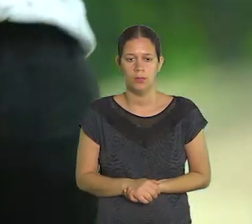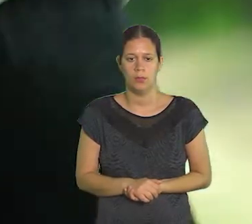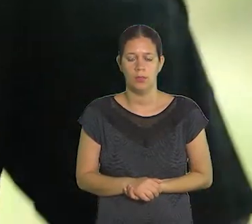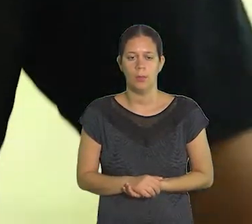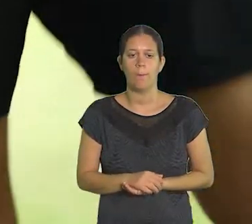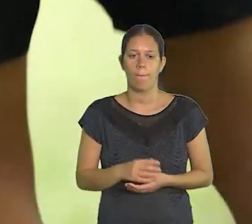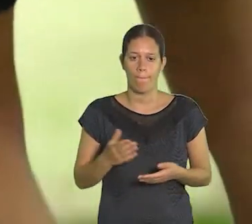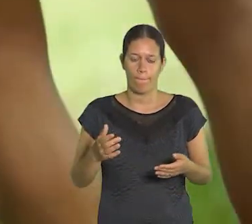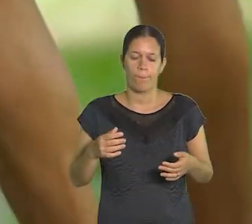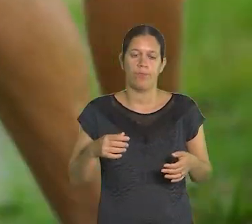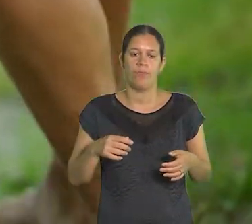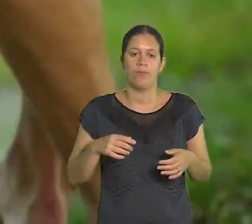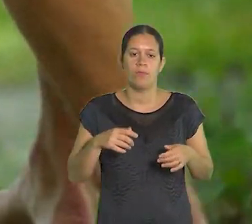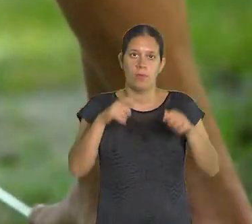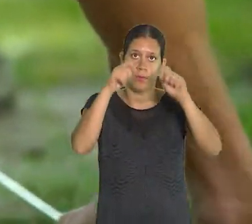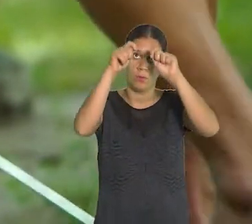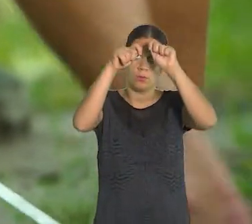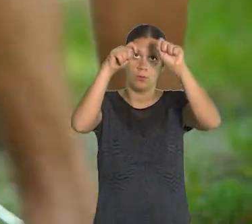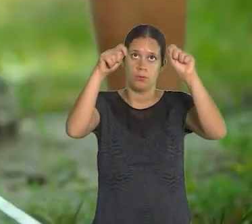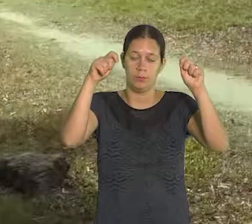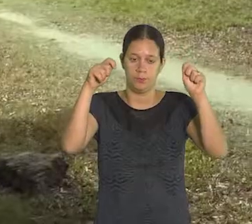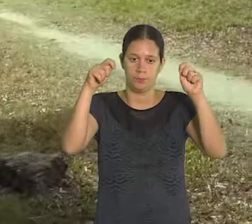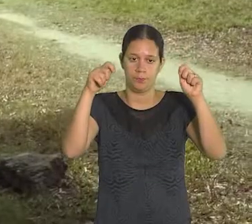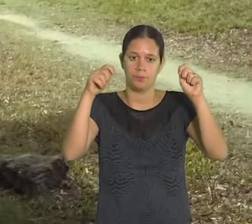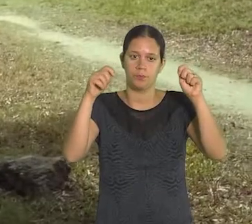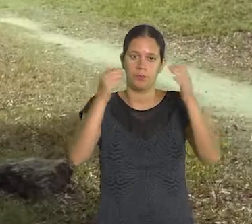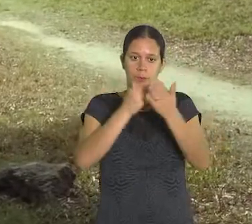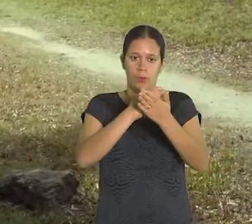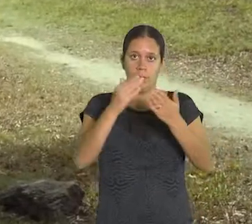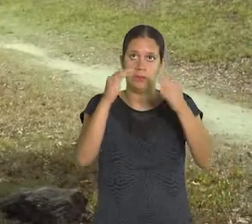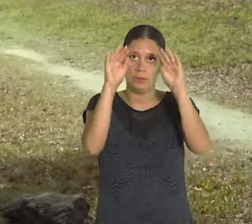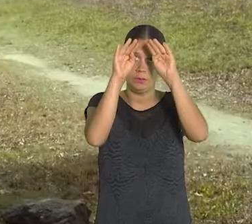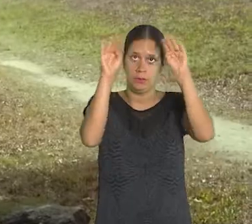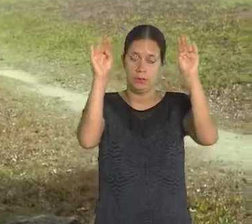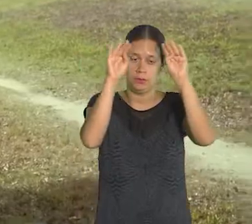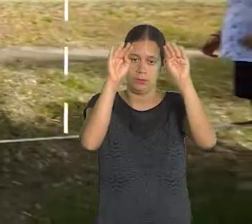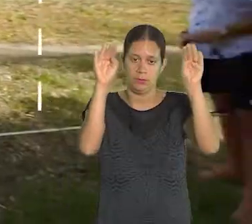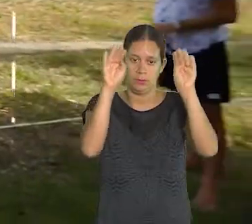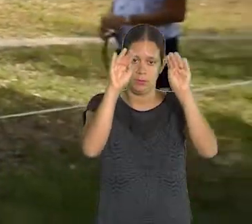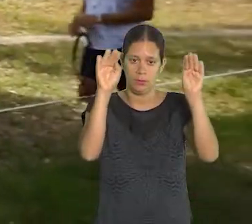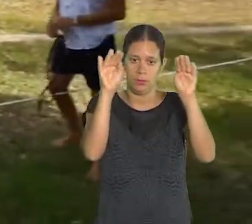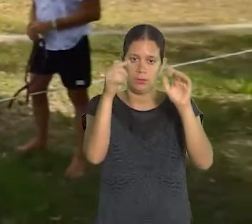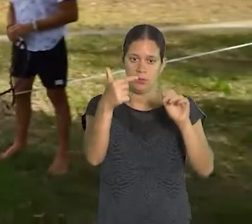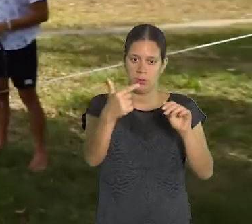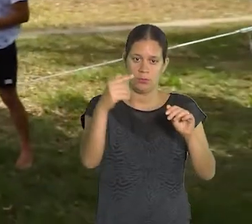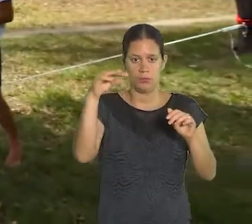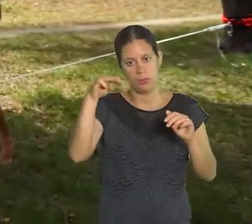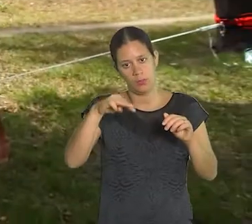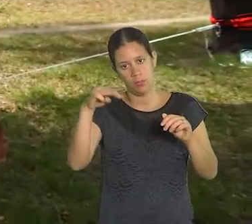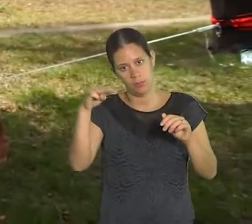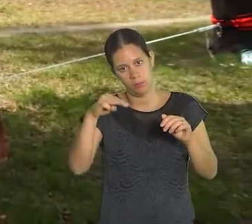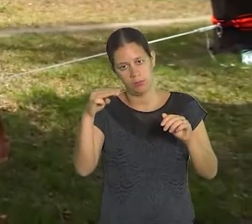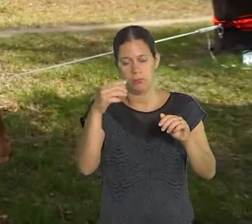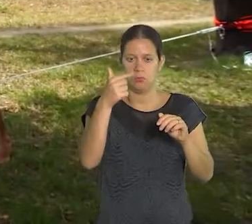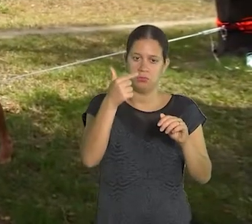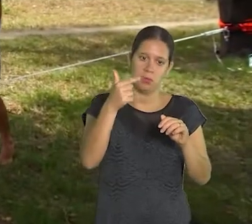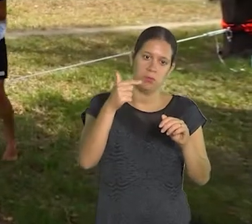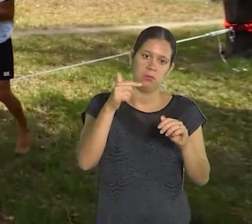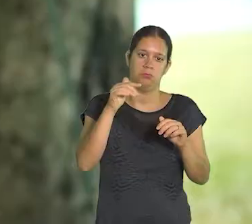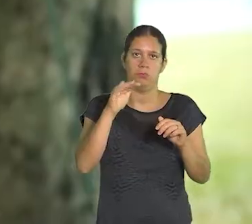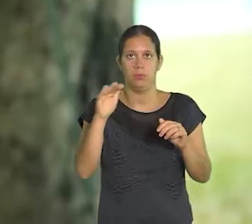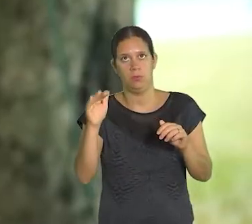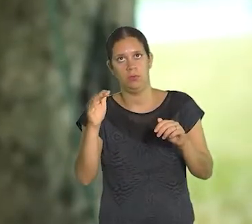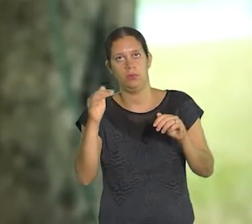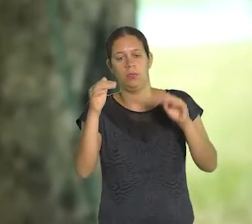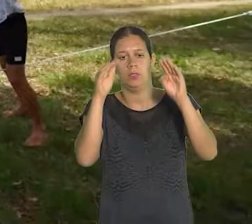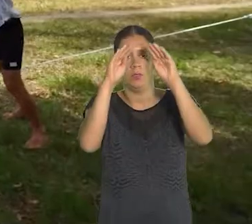Bom, a gente falou da cordinha, então a gente vai instalar ela nas mesmas árvores que a gente instalou em slackline, aproximadamente 2 metros, 2,5 metros.